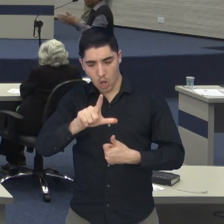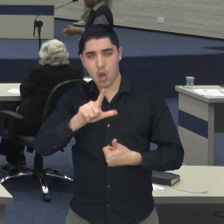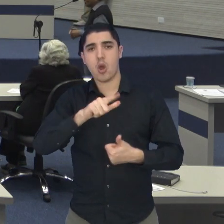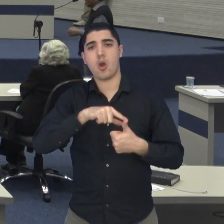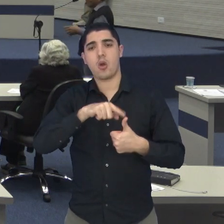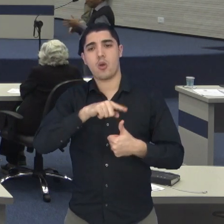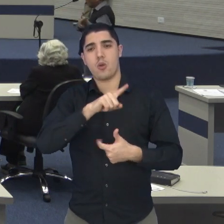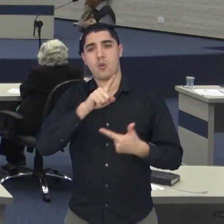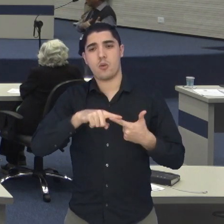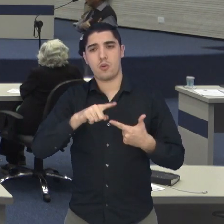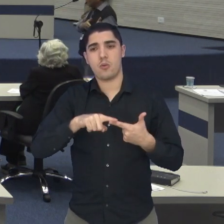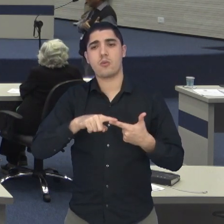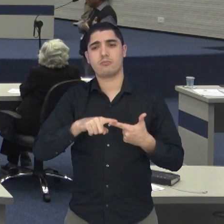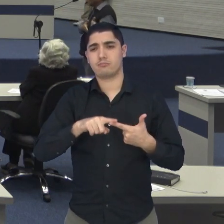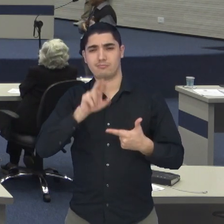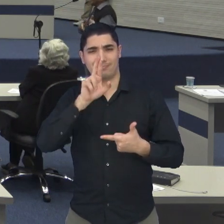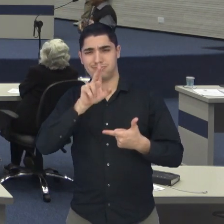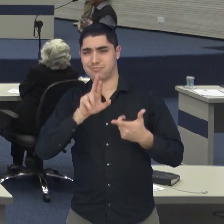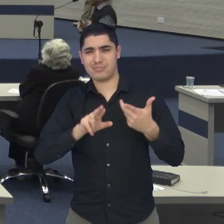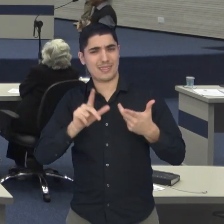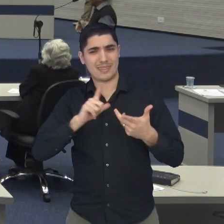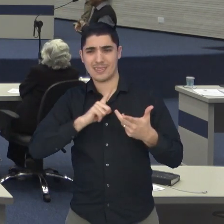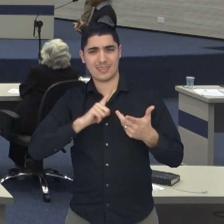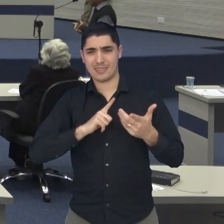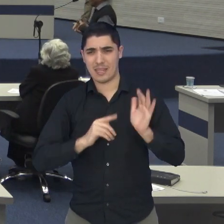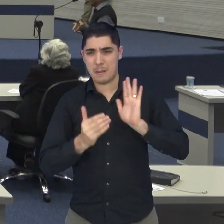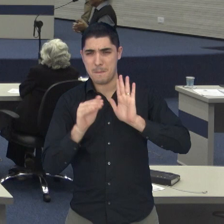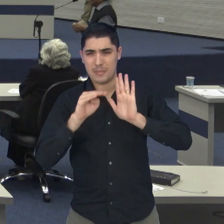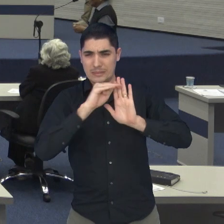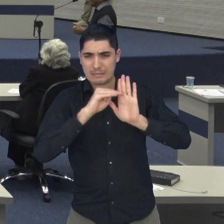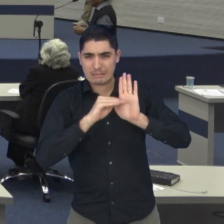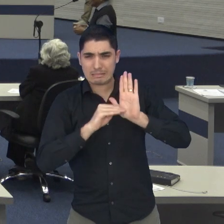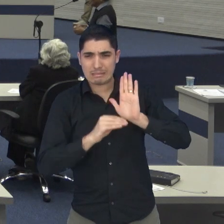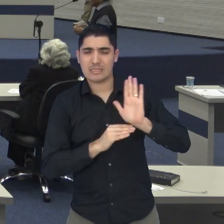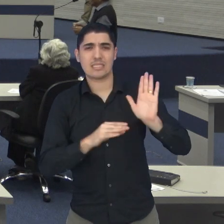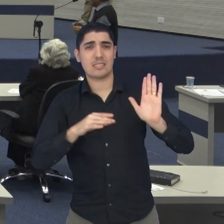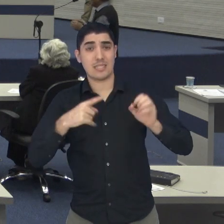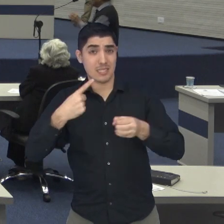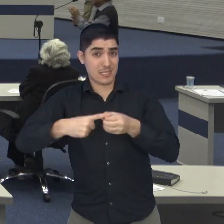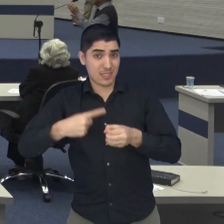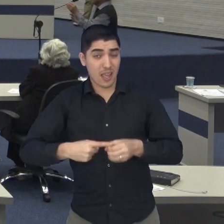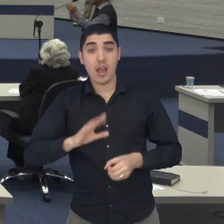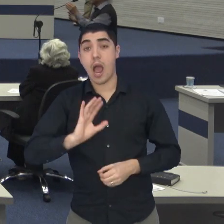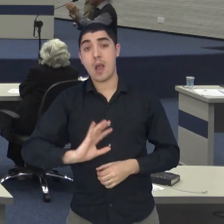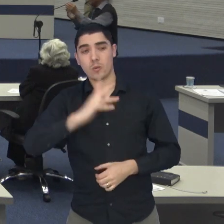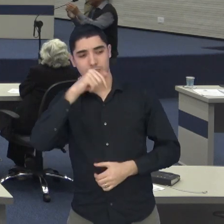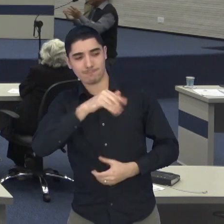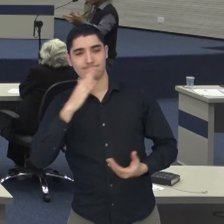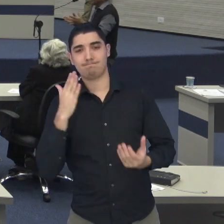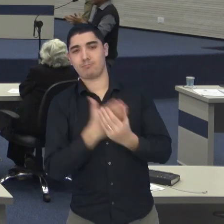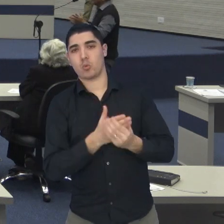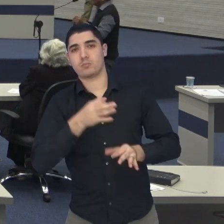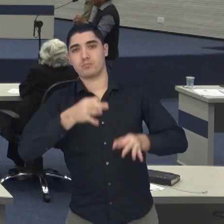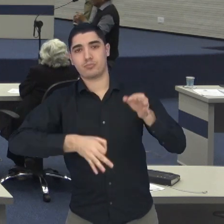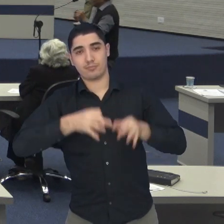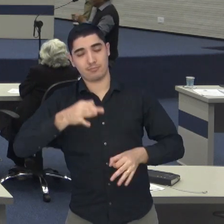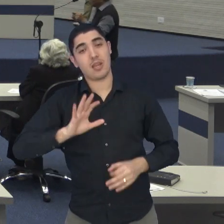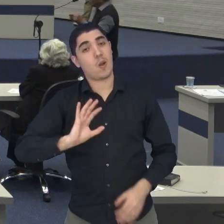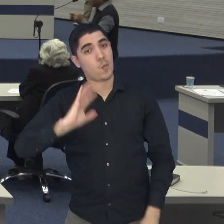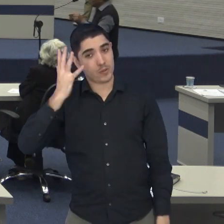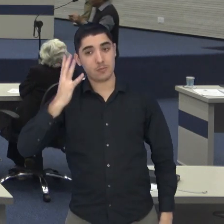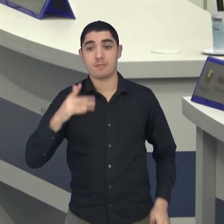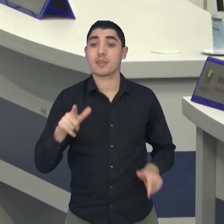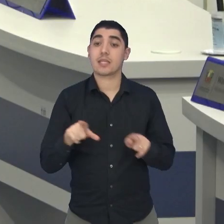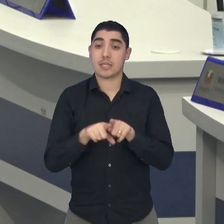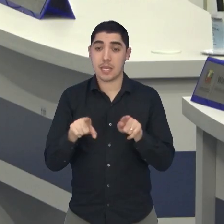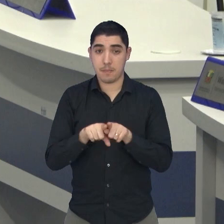Mogi, você disse, né? Tem outra, tem uma lista de cidades, né? Que exatamente tomaram o Madim. Aliás, eu